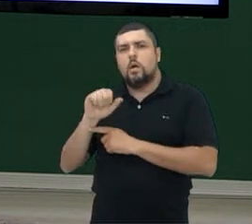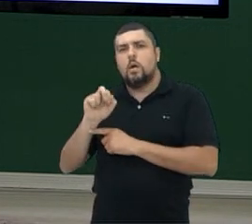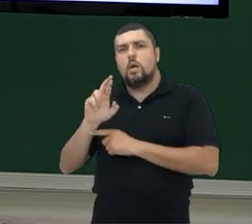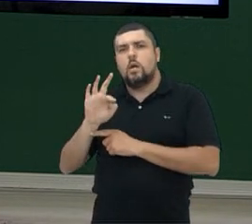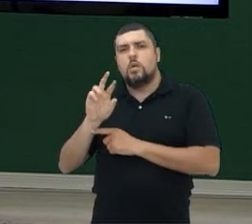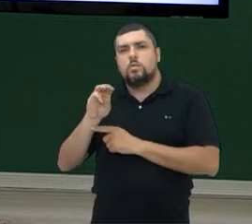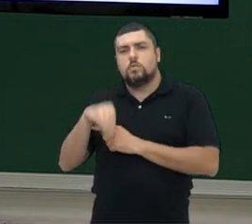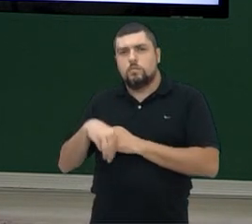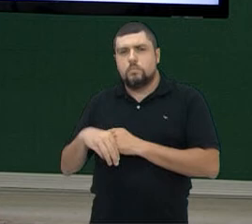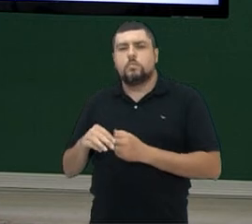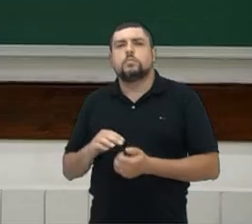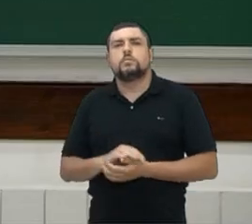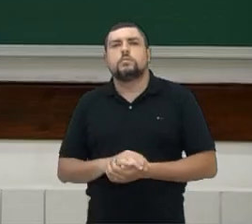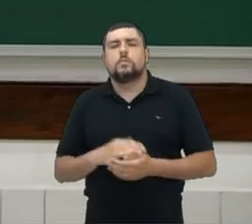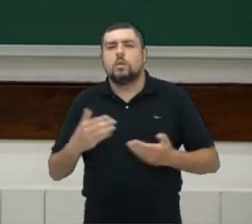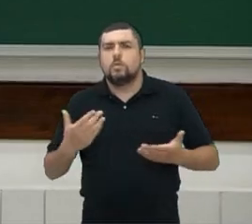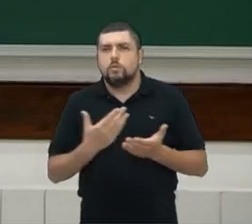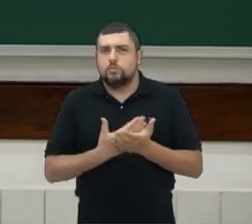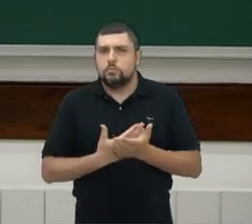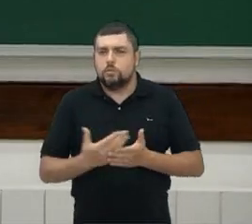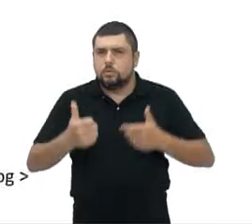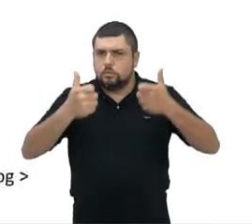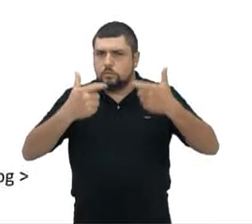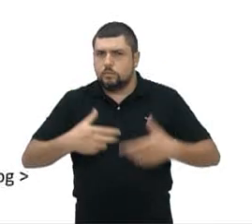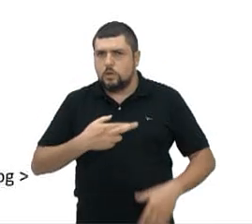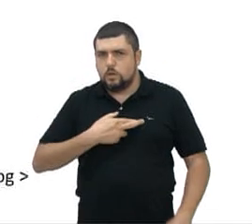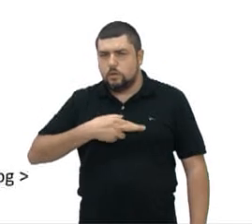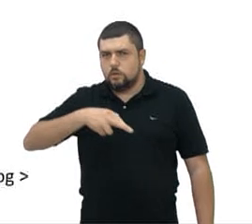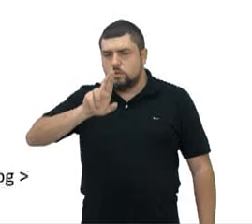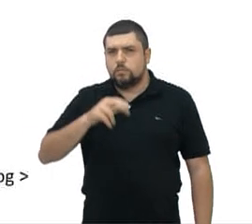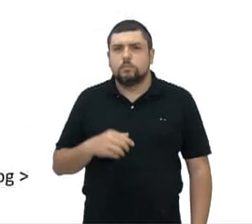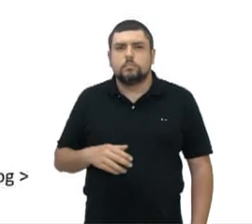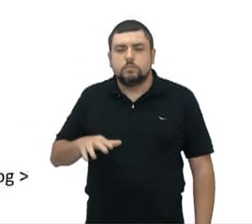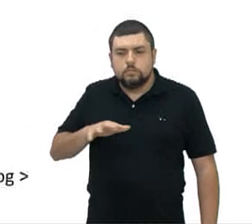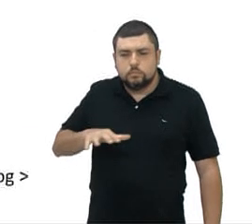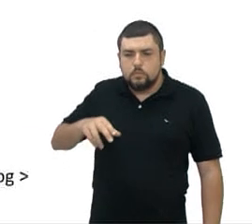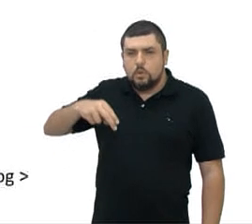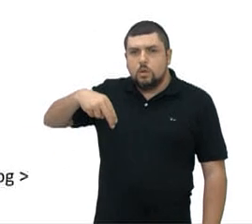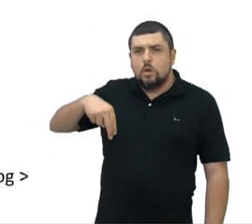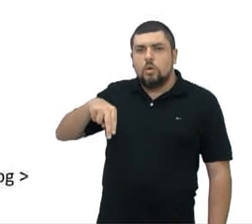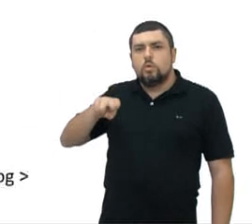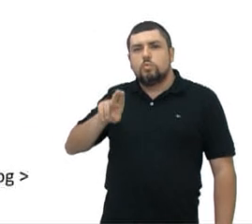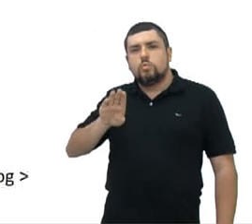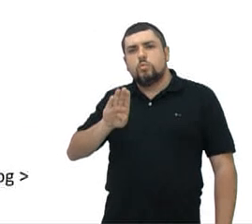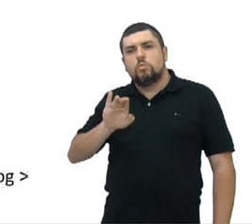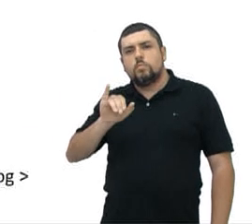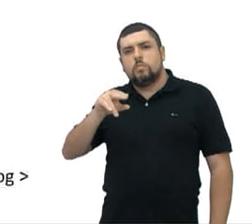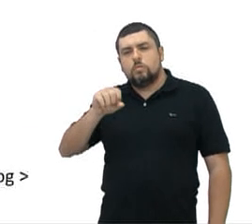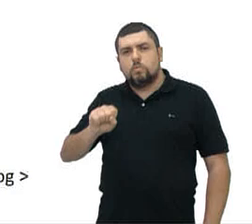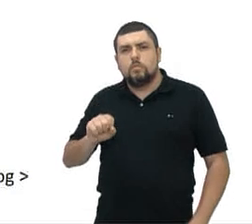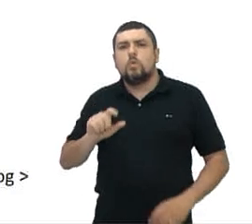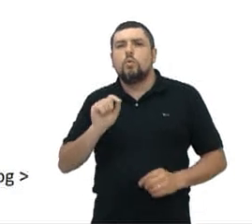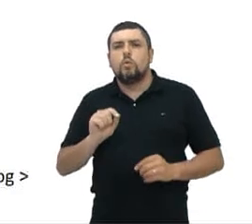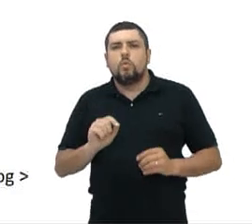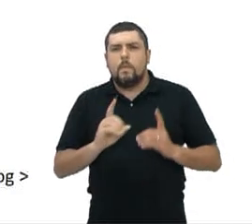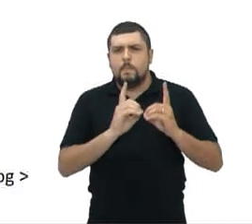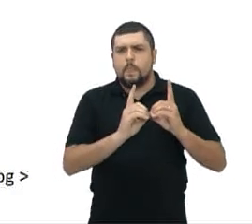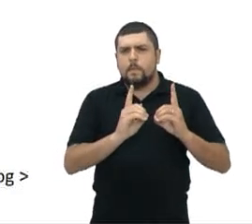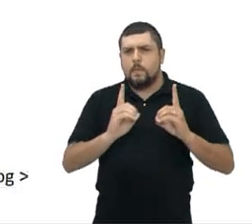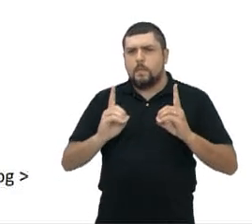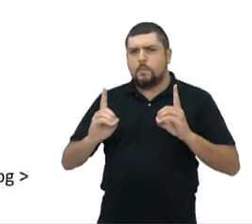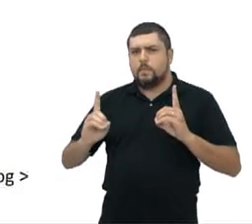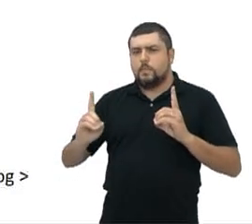E vamos começar o nosso estudo sobre a religião. Os antigos núbios, assim como os egípcios, eram politeístas, acreditavam em vários deuses.